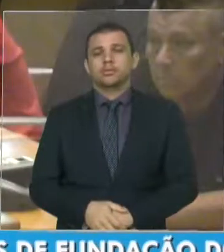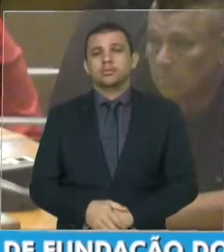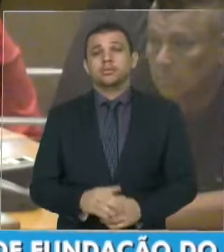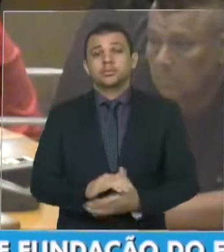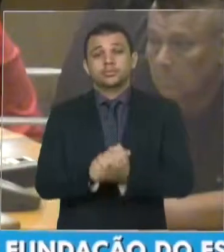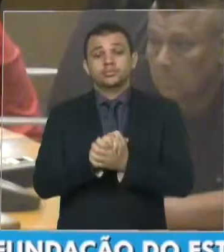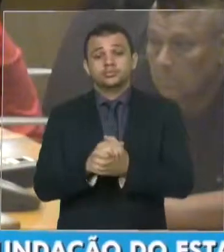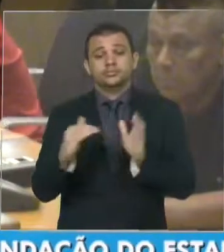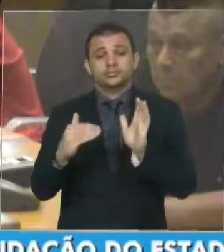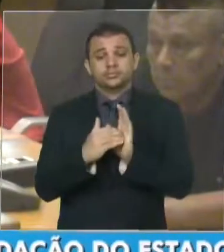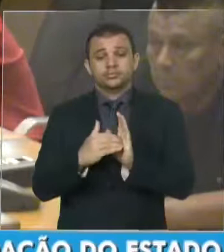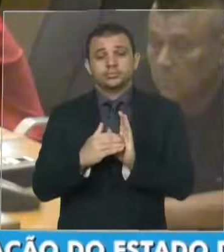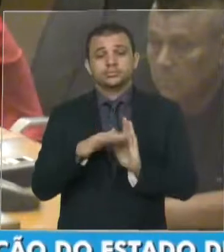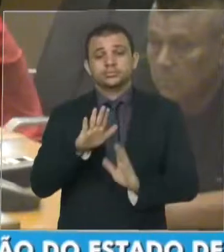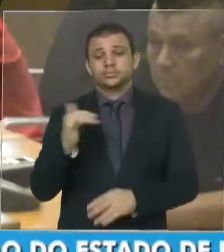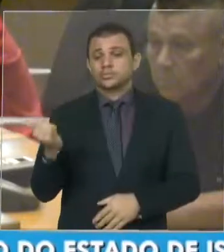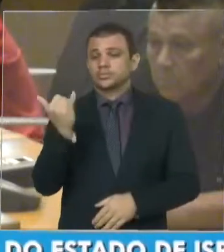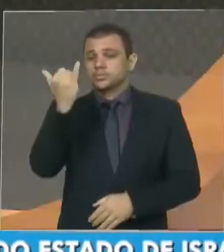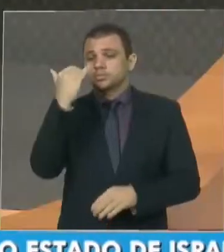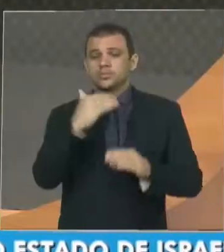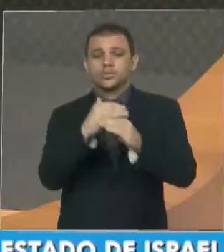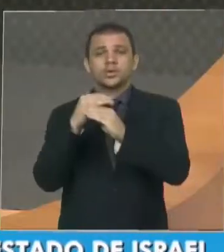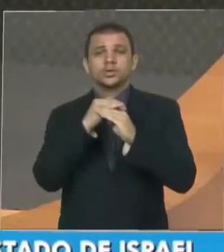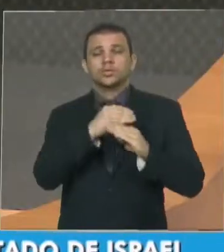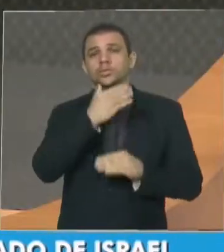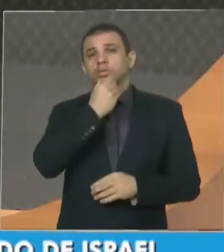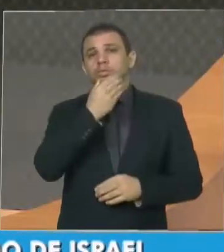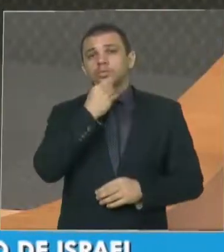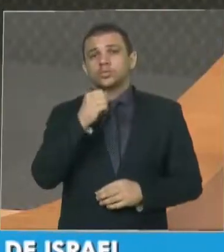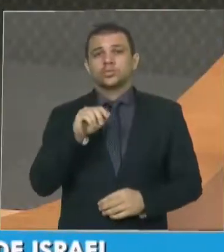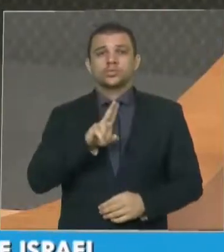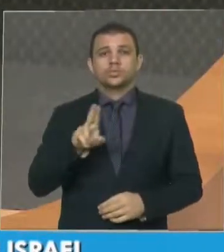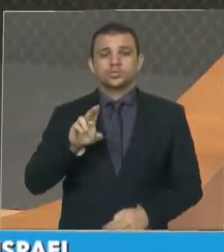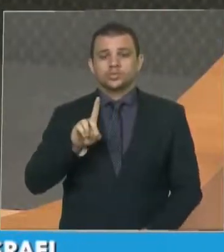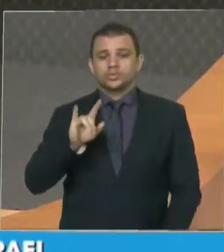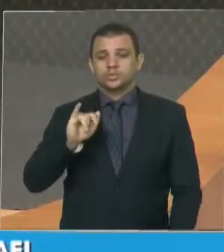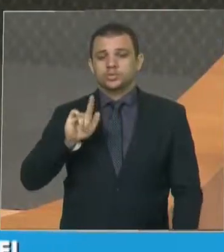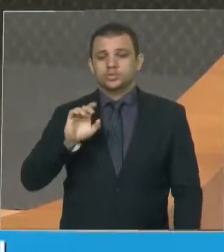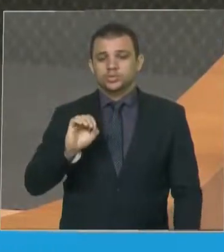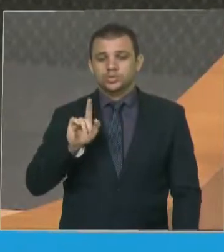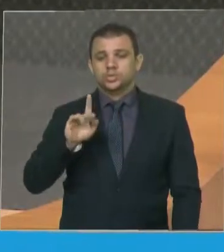importante, o aspirante Diogo Moraes,